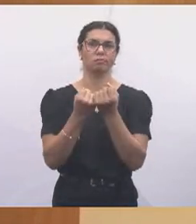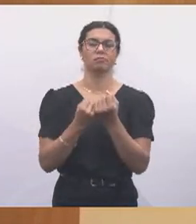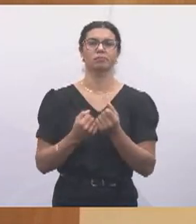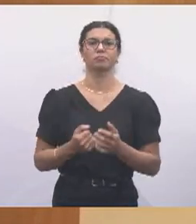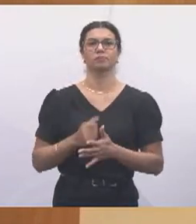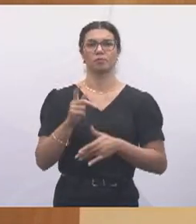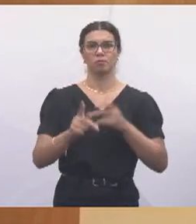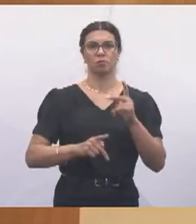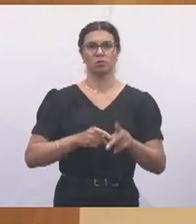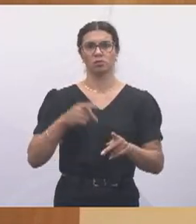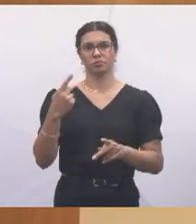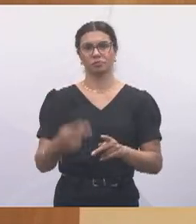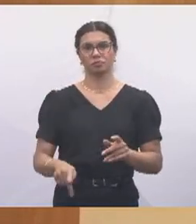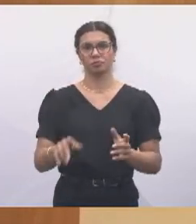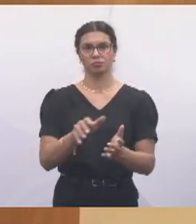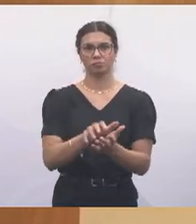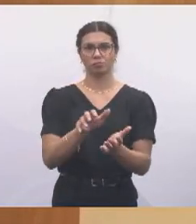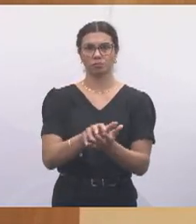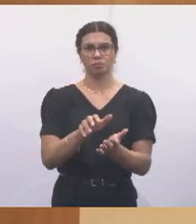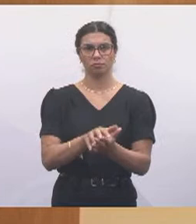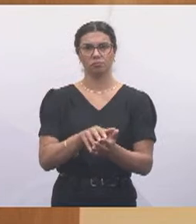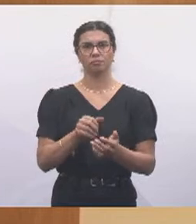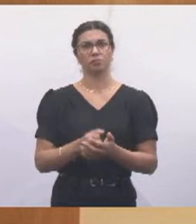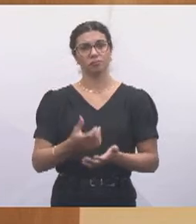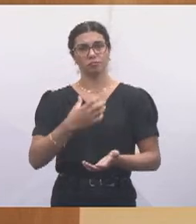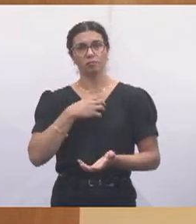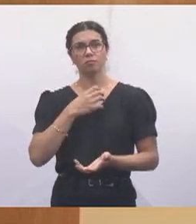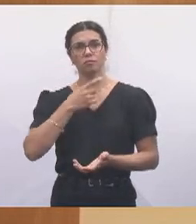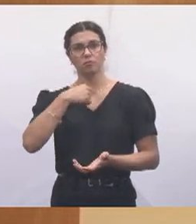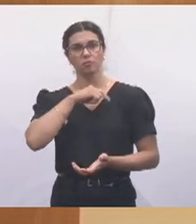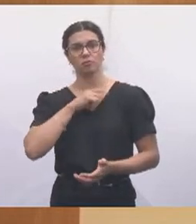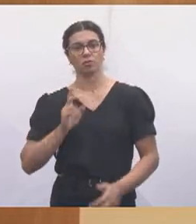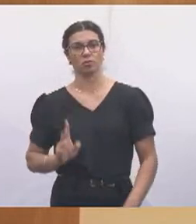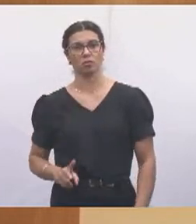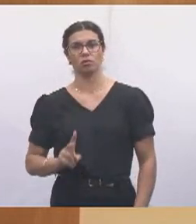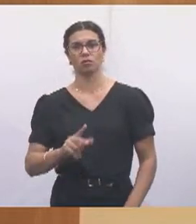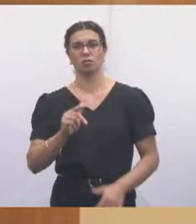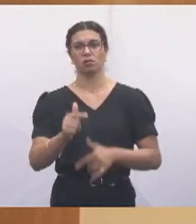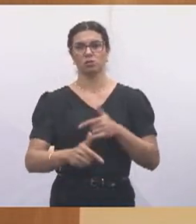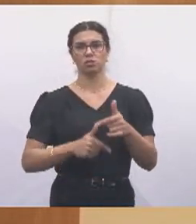da nossa cidade de Jacareí, e eu acho que é nesse sentido que a gente vai continuar